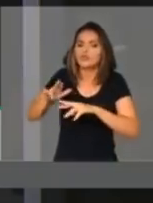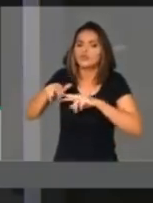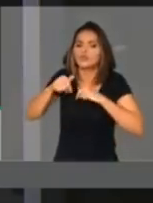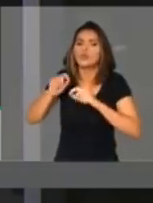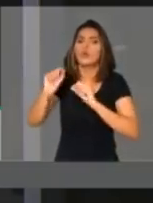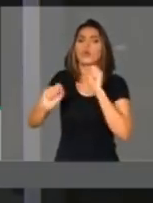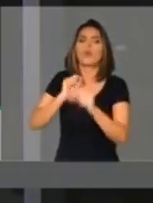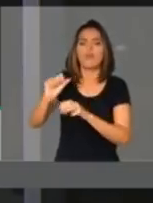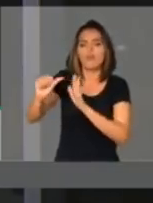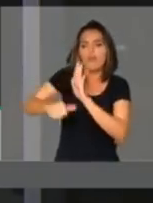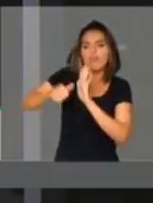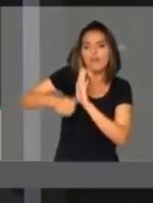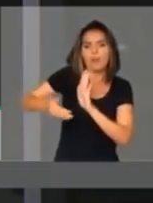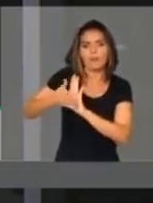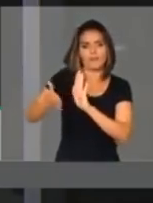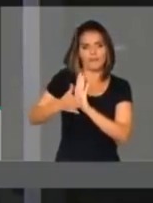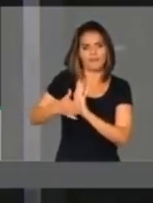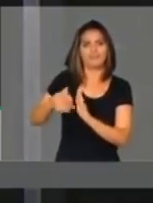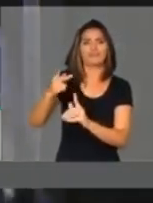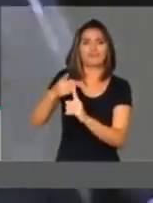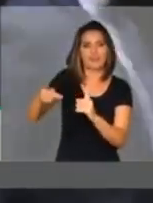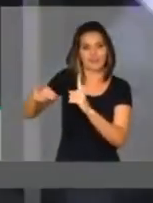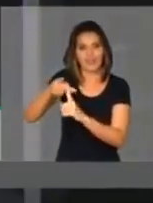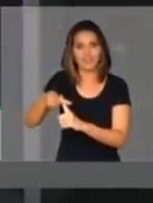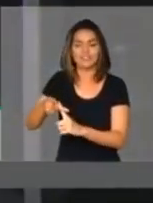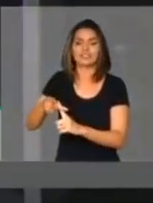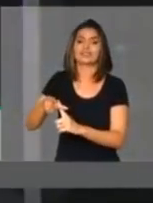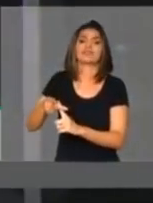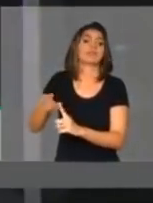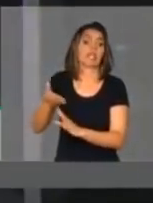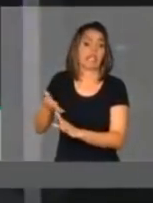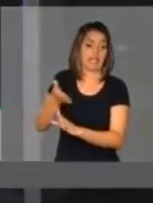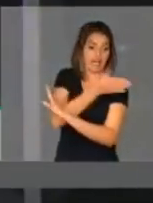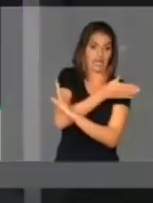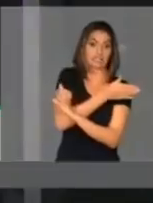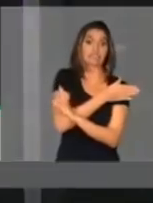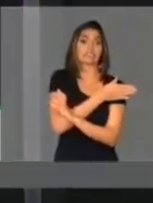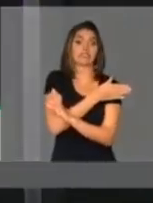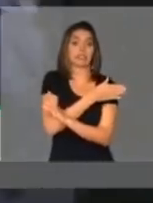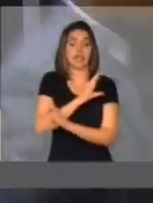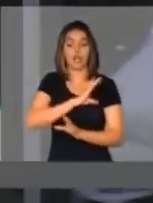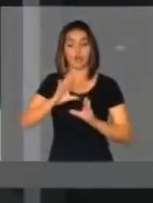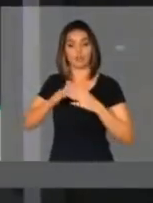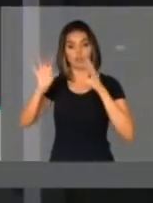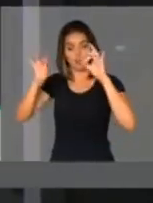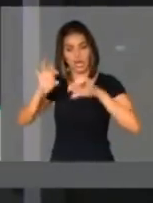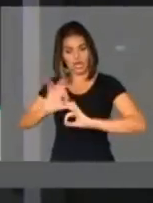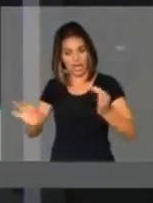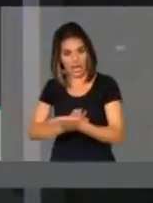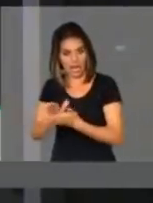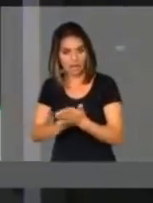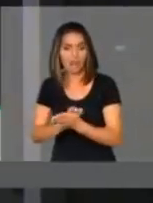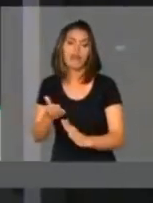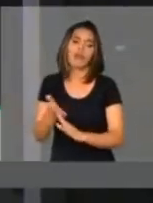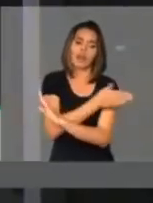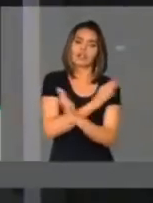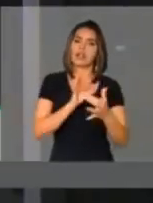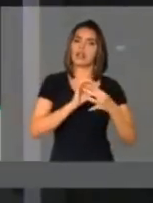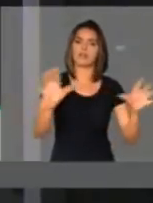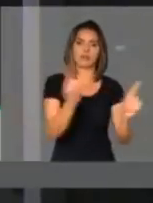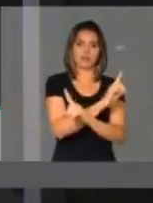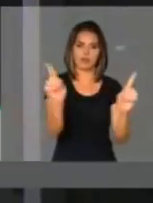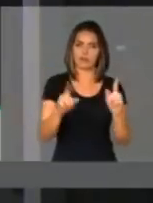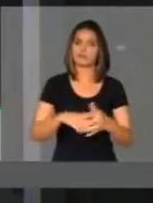reformas previdenciárias antes do debate da comissão especial. Não tem decreto nenhum. Tem o governo mantendo a